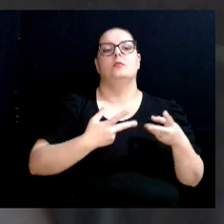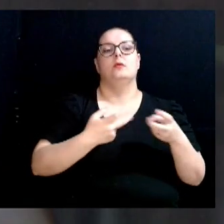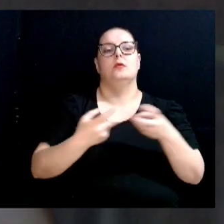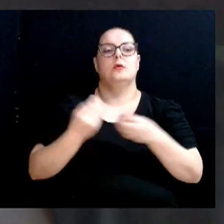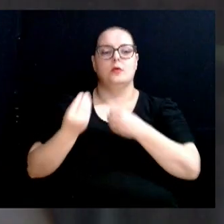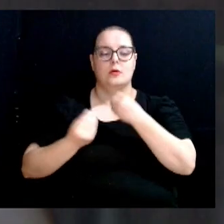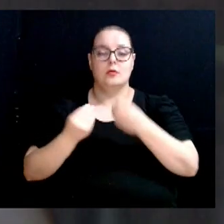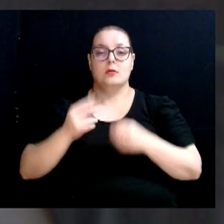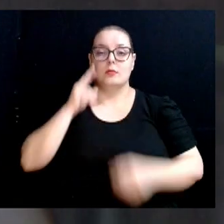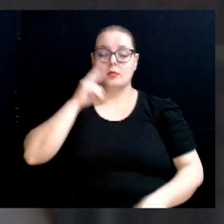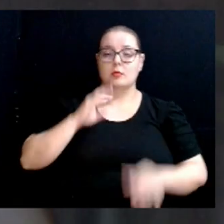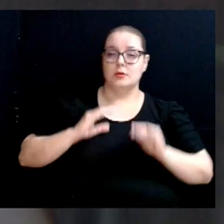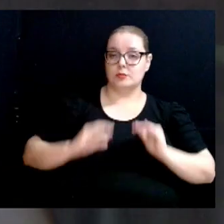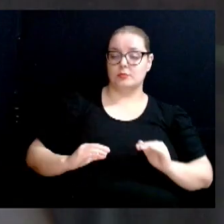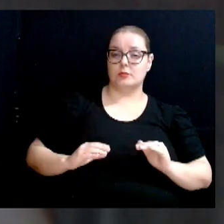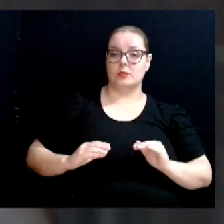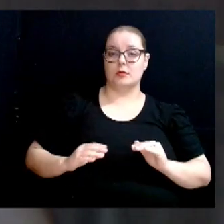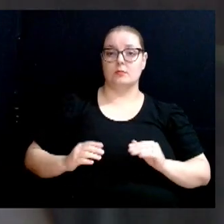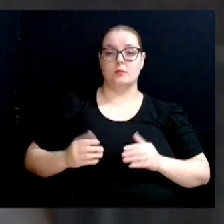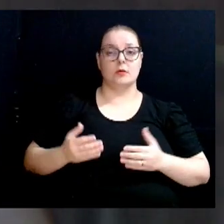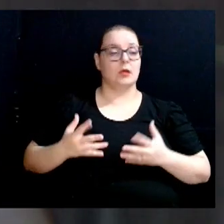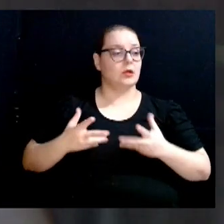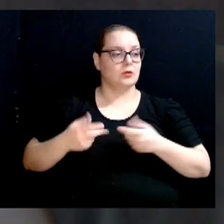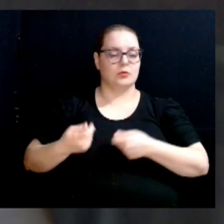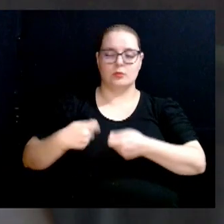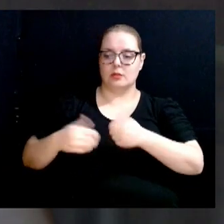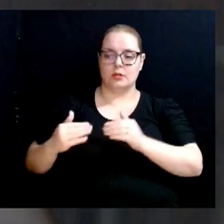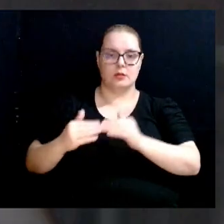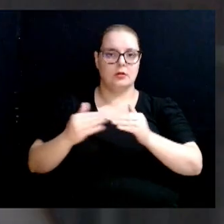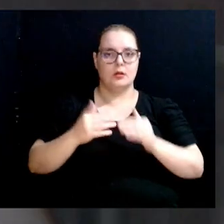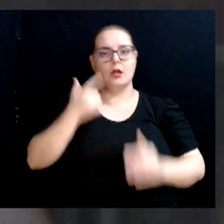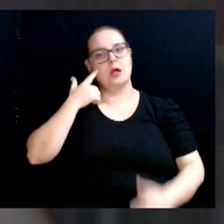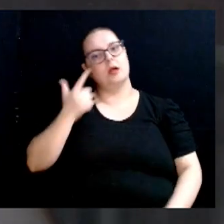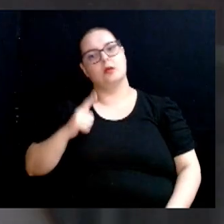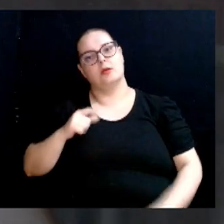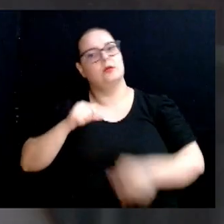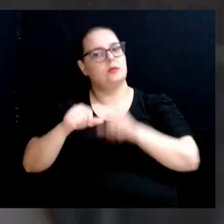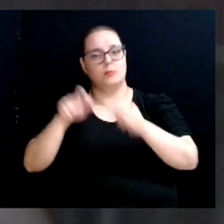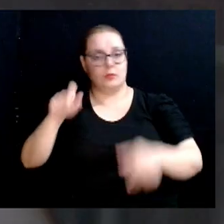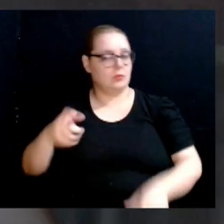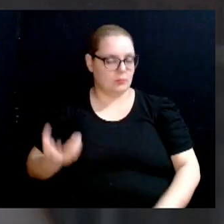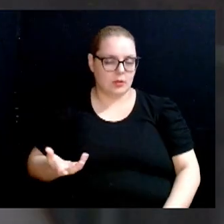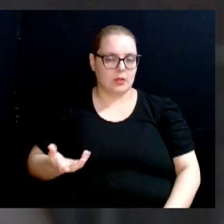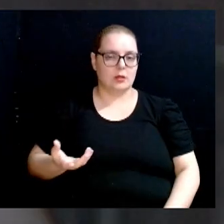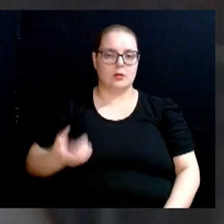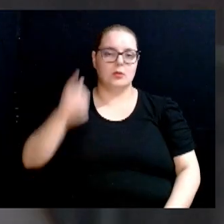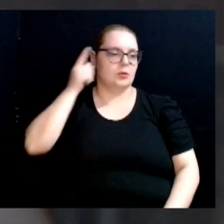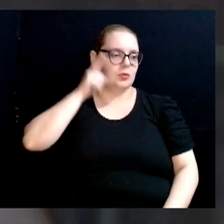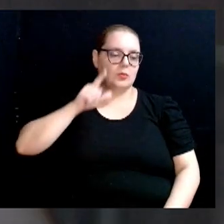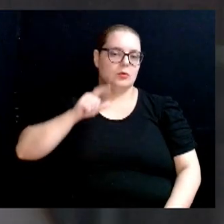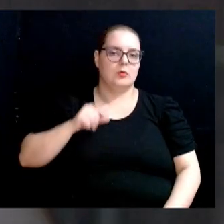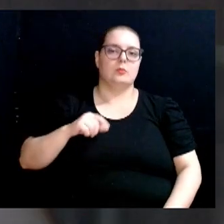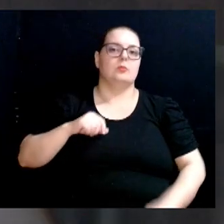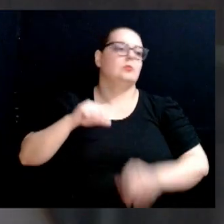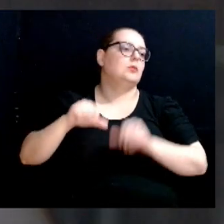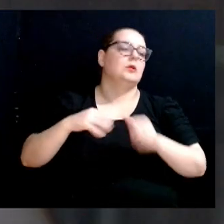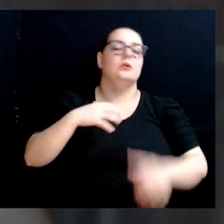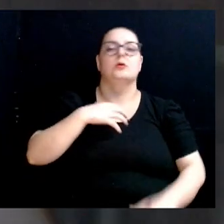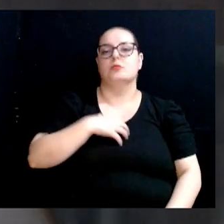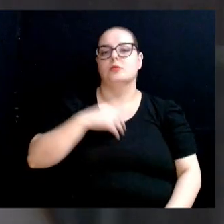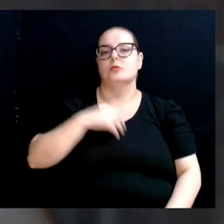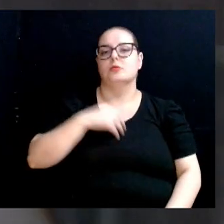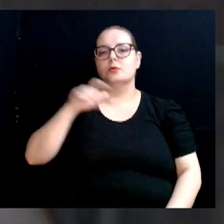comportamento, porque eu falo, tudo é negociável. É claro que a gente não consegue mudar o outro, a gente não consegue mudar a forma como o outro lida,